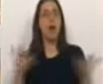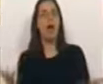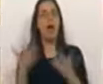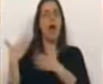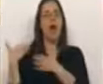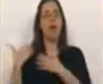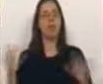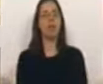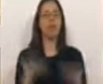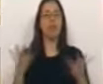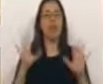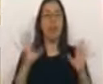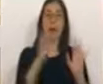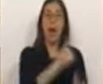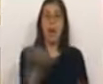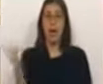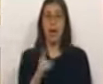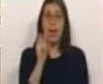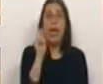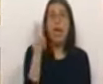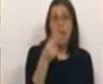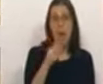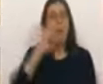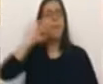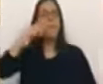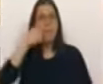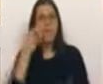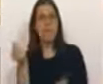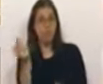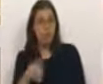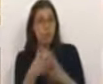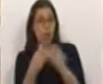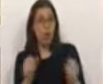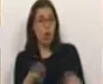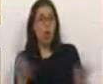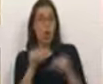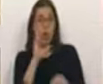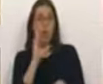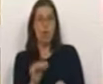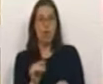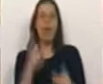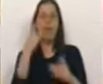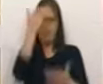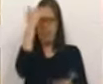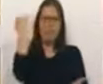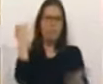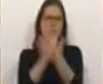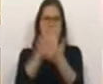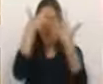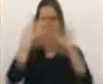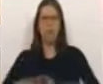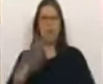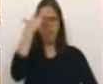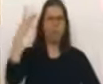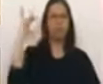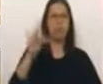alijar as suas responsabilidades. Mas cada um dos euros do prejuízo que advém da resolução do novo banco tem a marca indelével